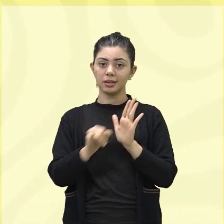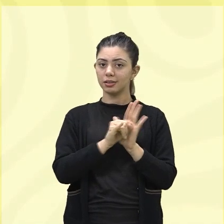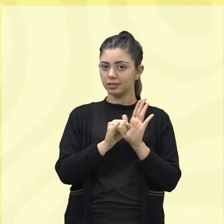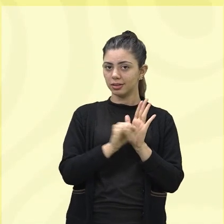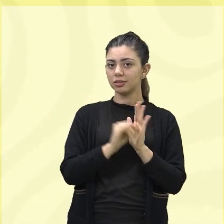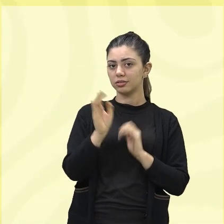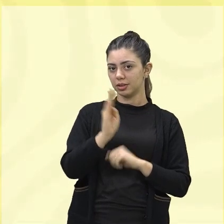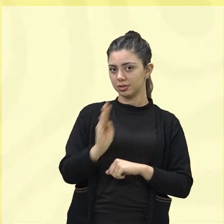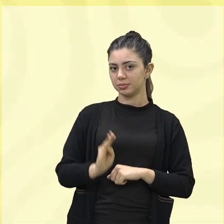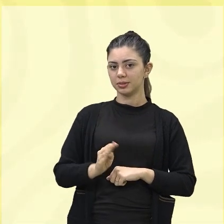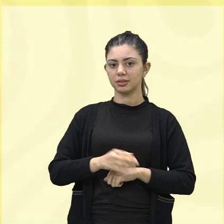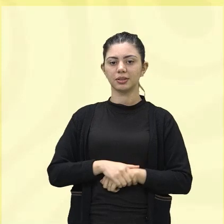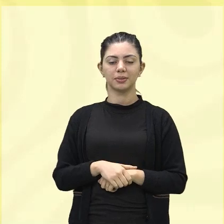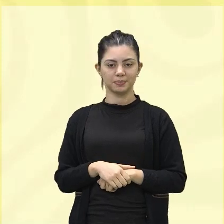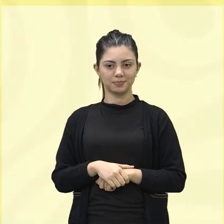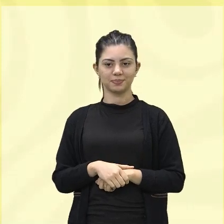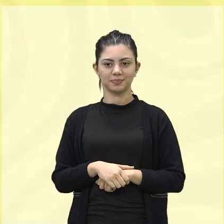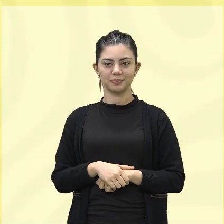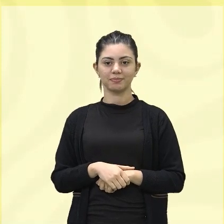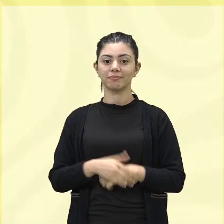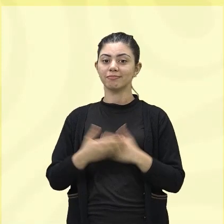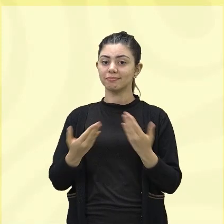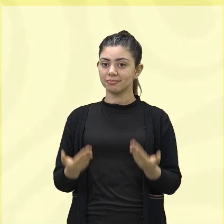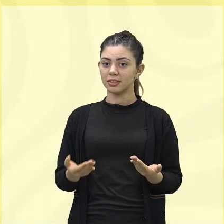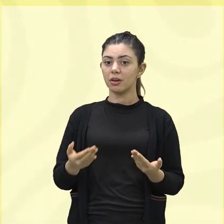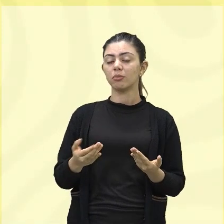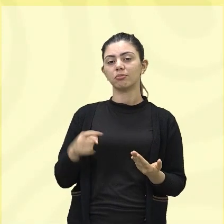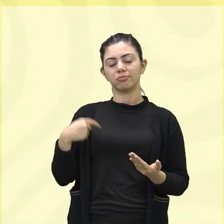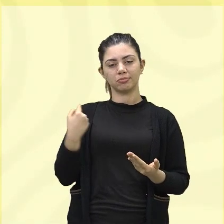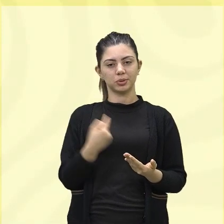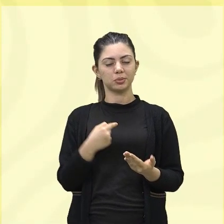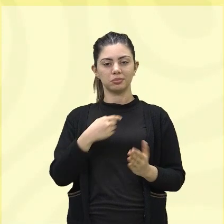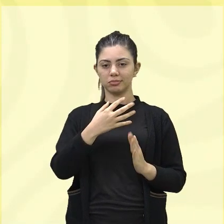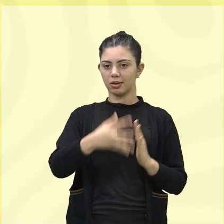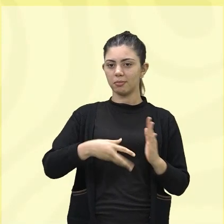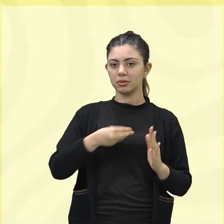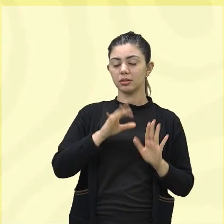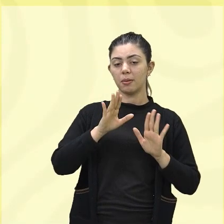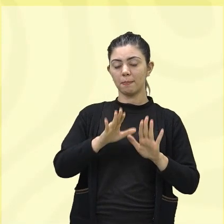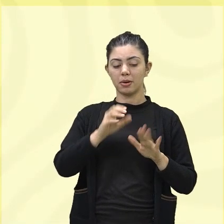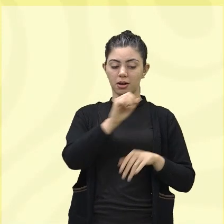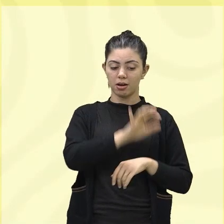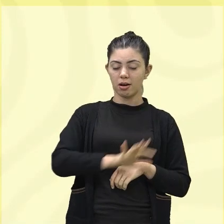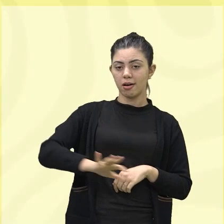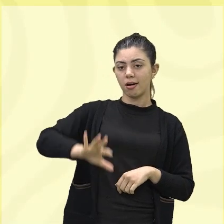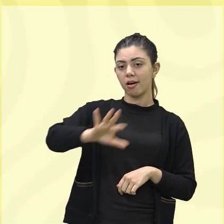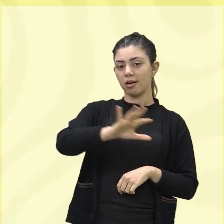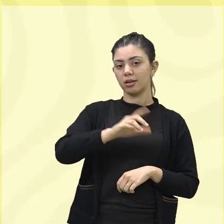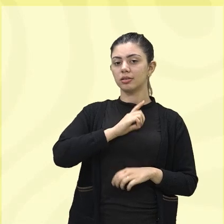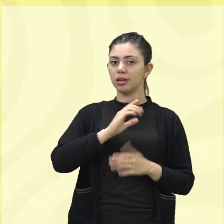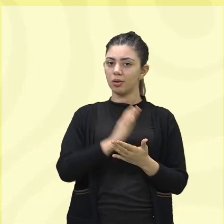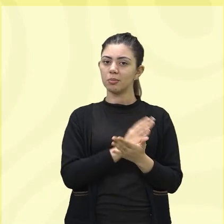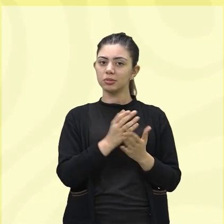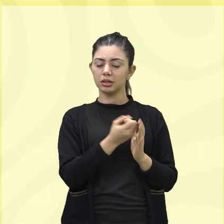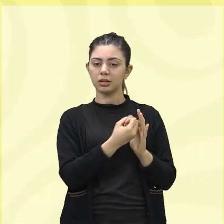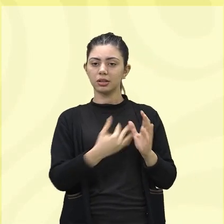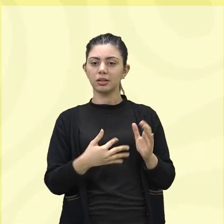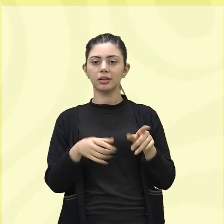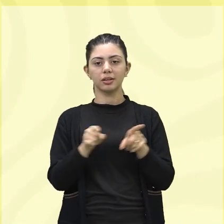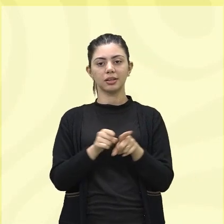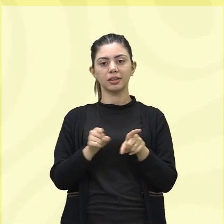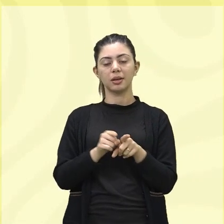nossa identidade, tá certo? Enquanto amazônidas, no caso específico da nossa região, para alguns elementos, e também para a